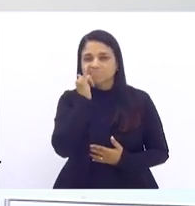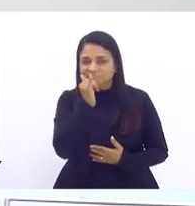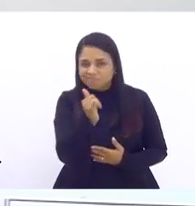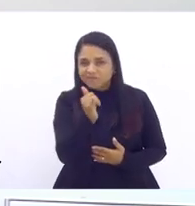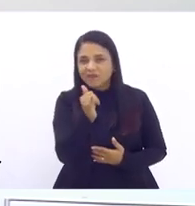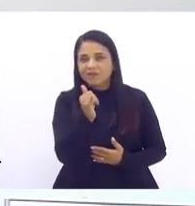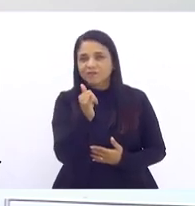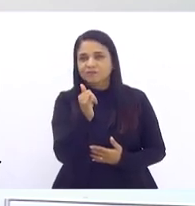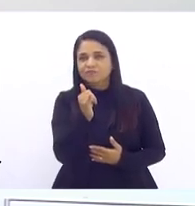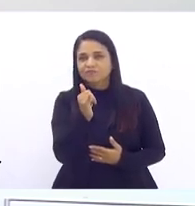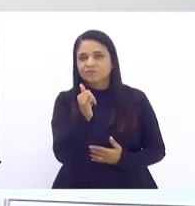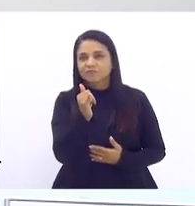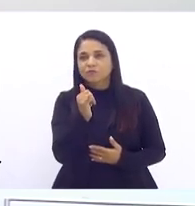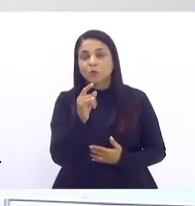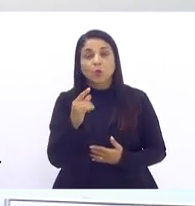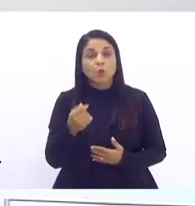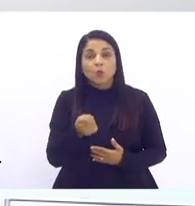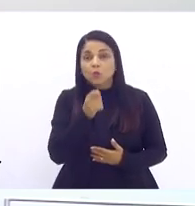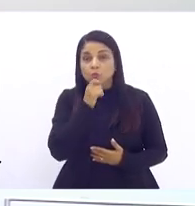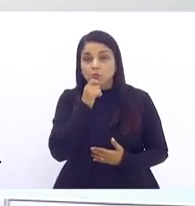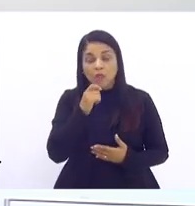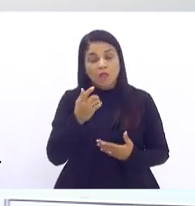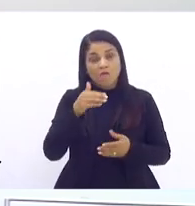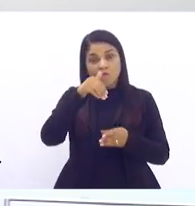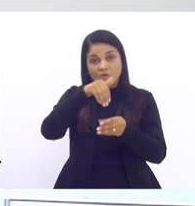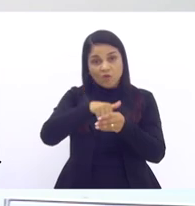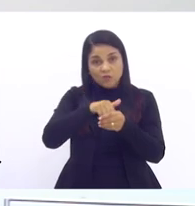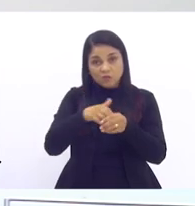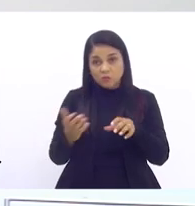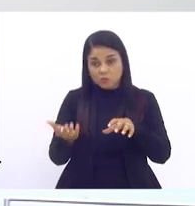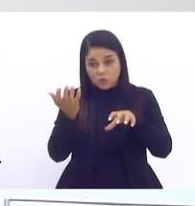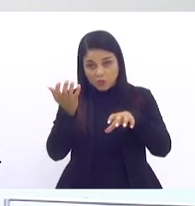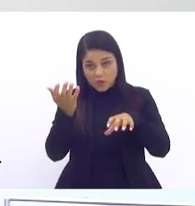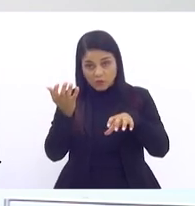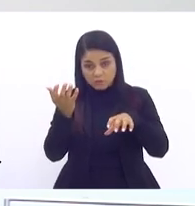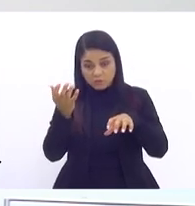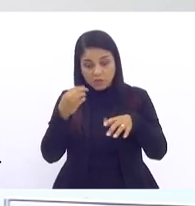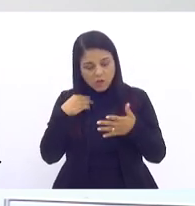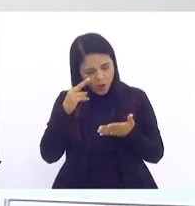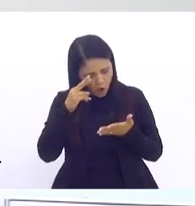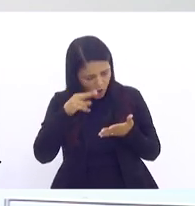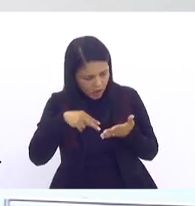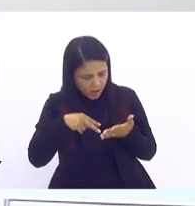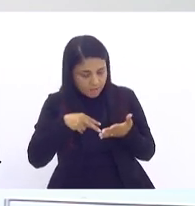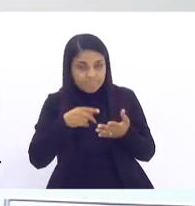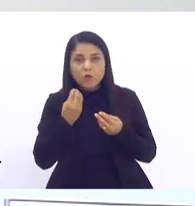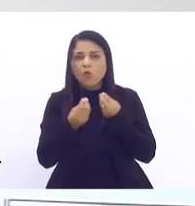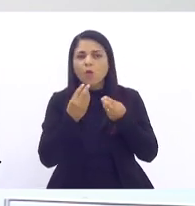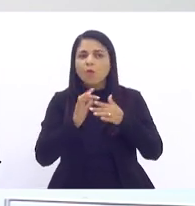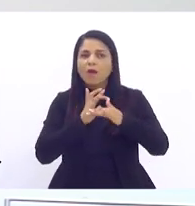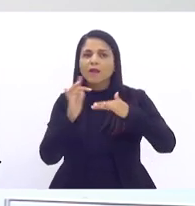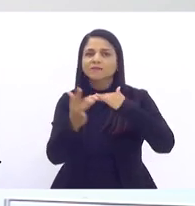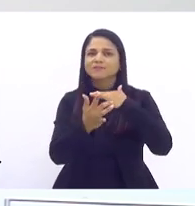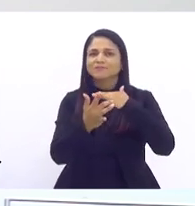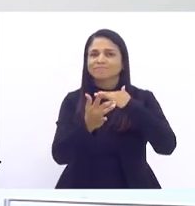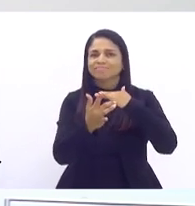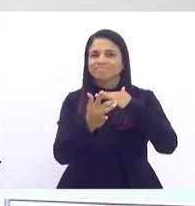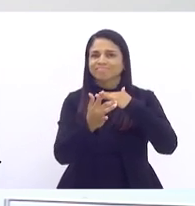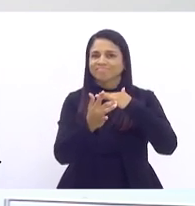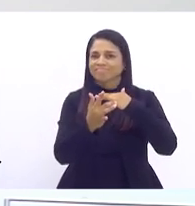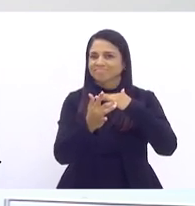não tem uma votação no Congresso Nacional que um deputado não olha pro seu celular para saber como é que tá redes sociais não tem